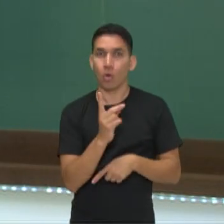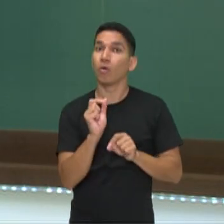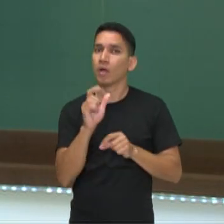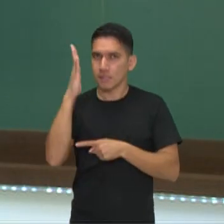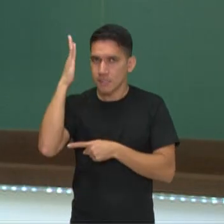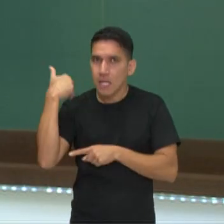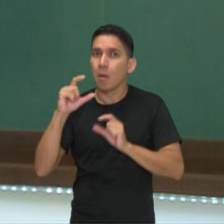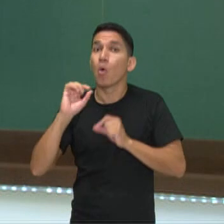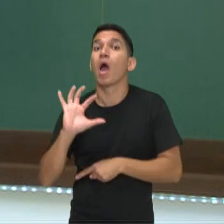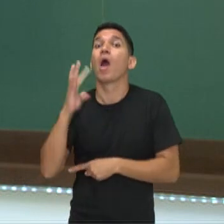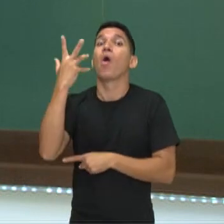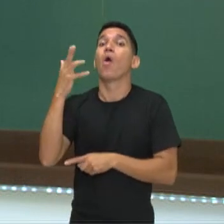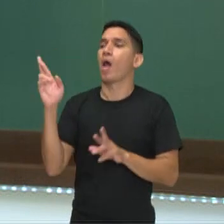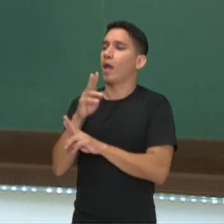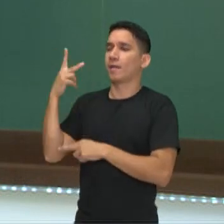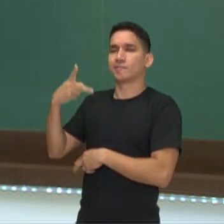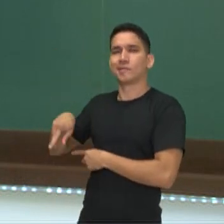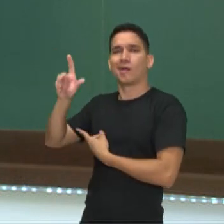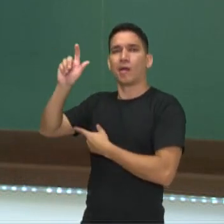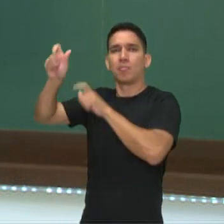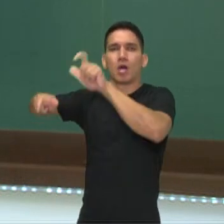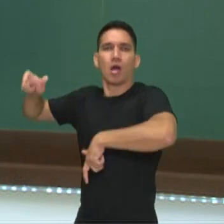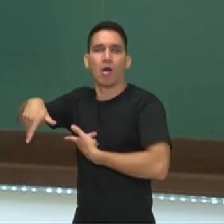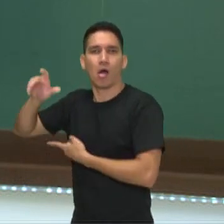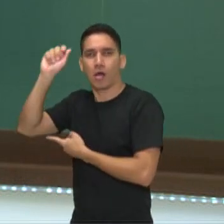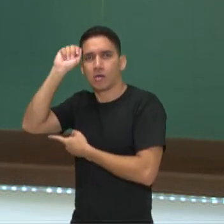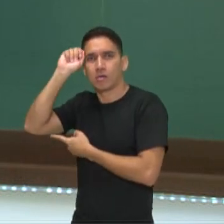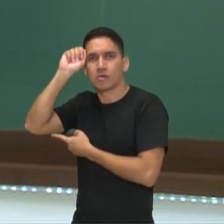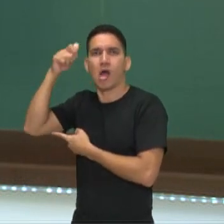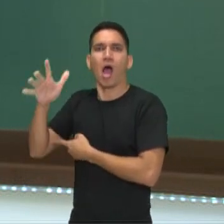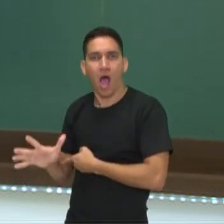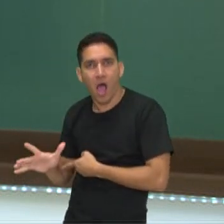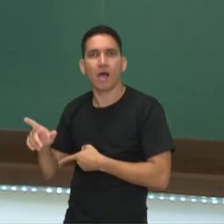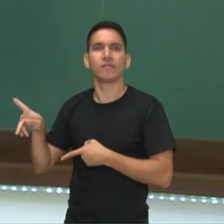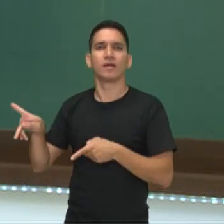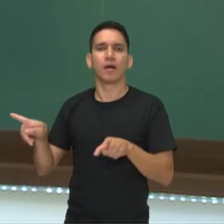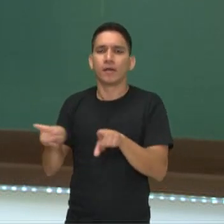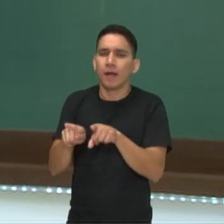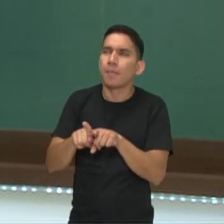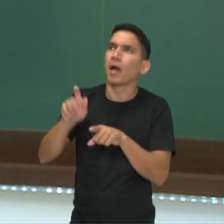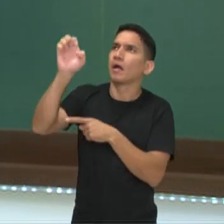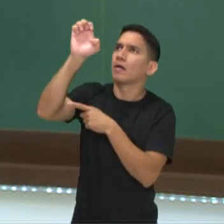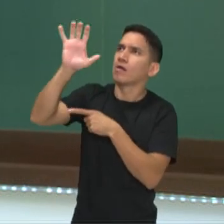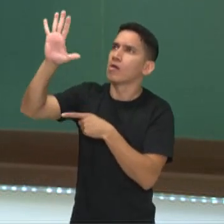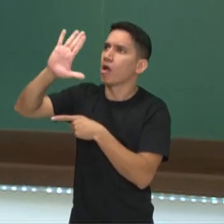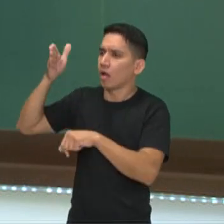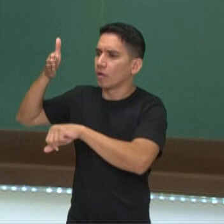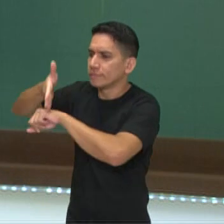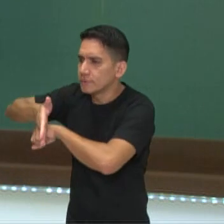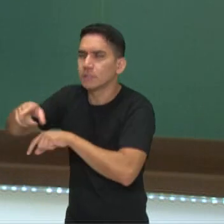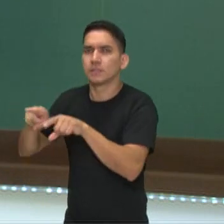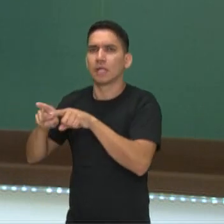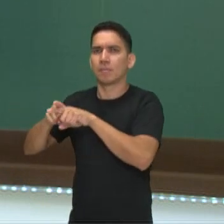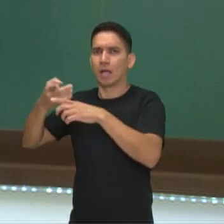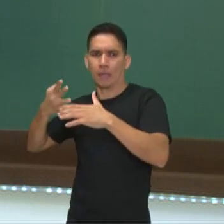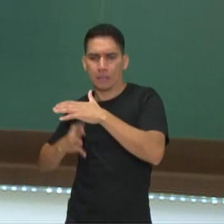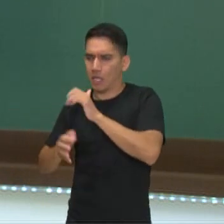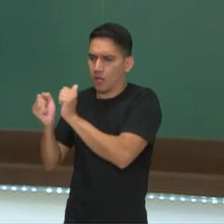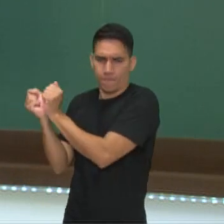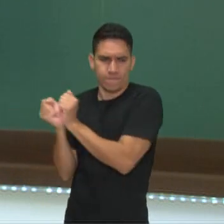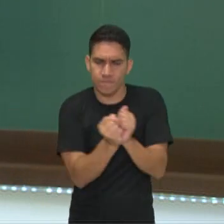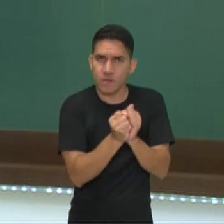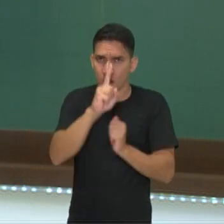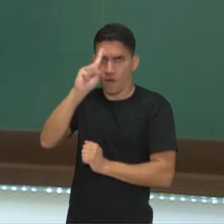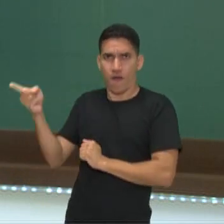aconteceu em relação aos africanos ali, em relação aos europeus, a entrada deles, a imigração forçada